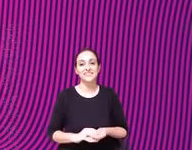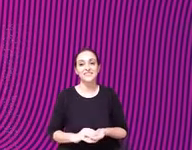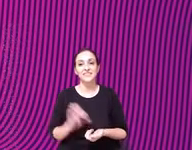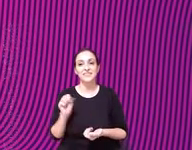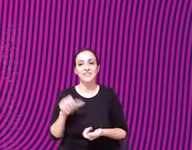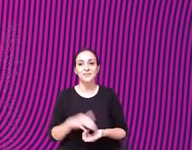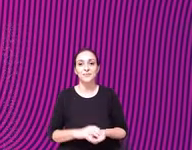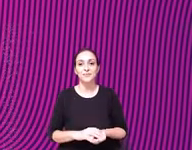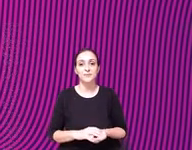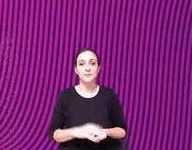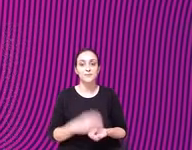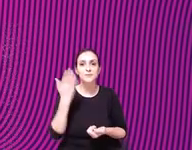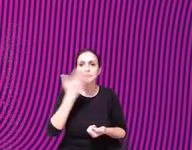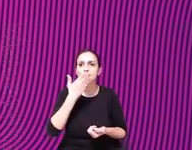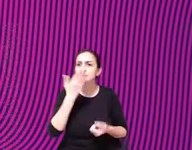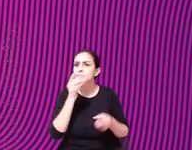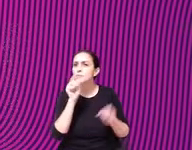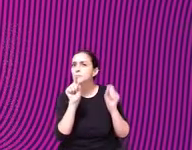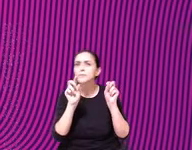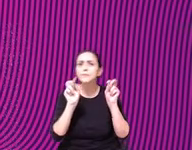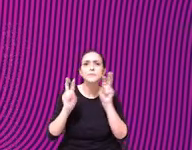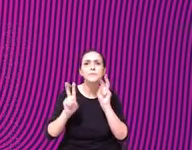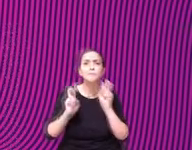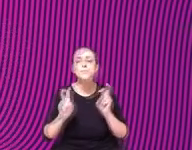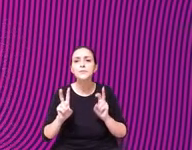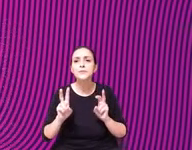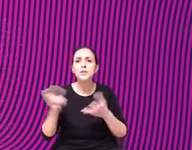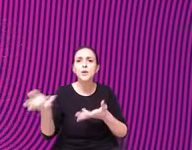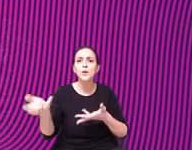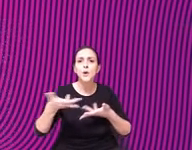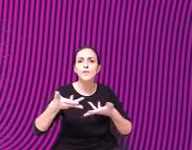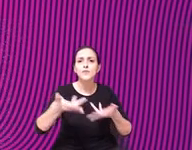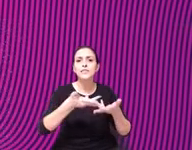Eu não estou vendo eles. Cadê os nossos convidados?